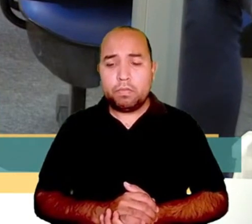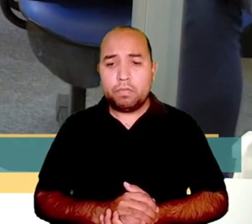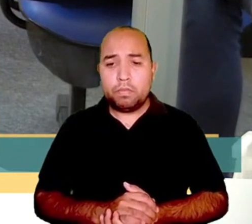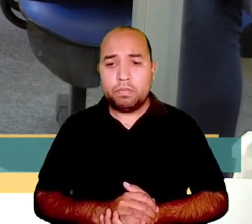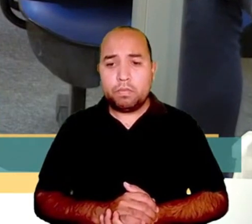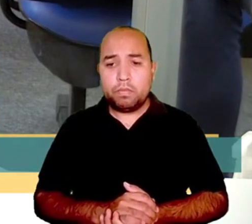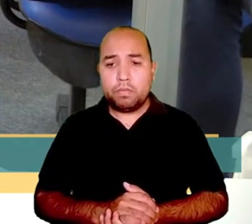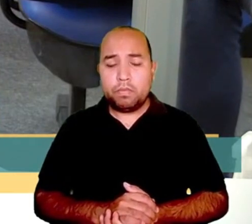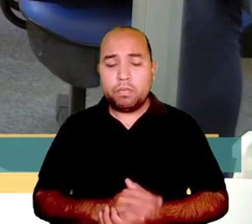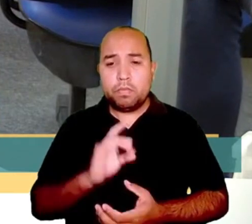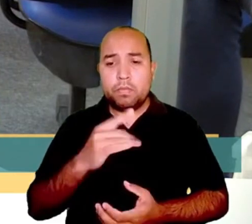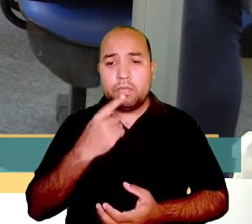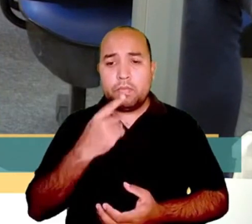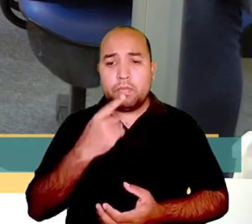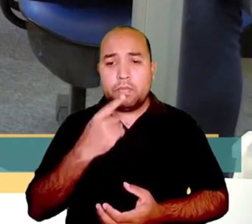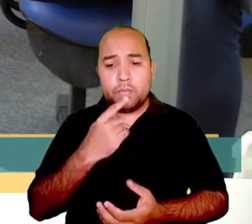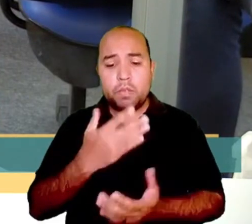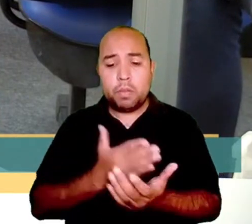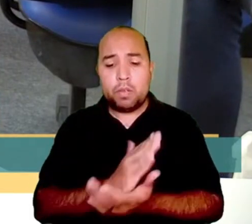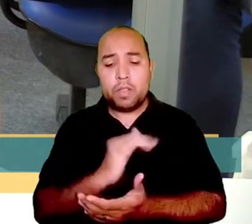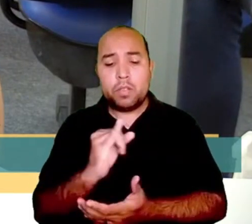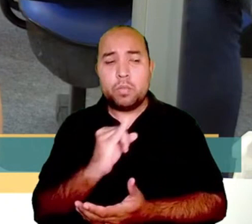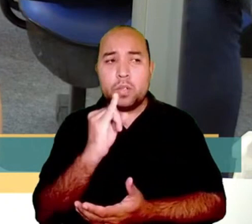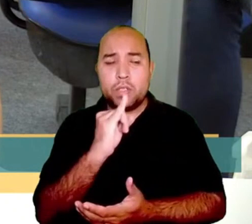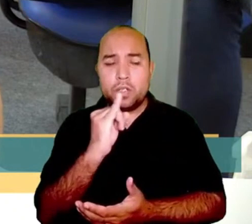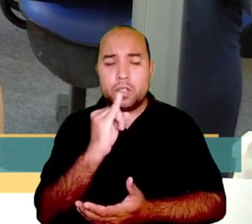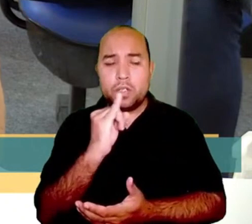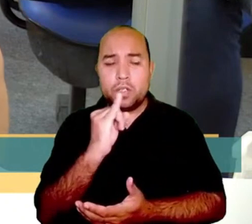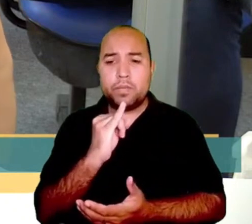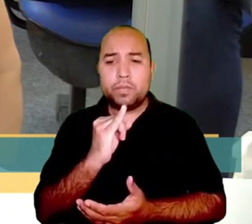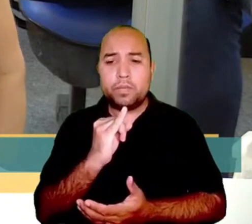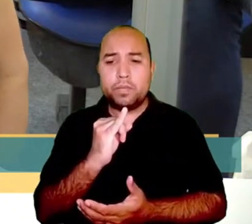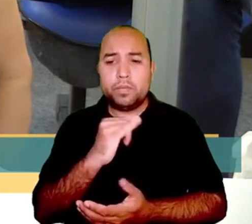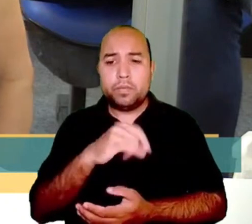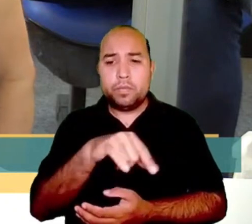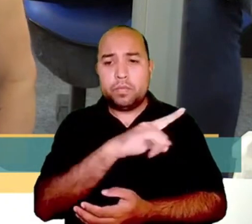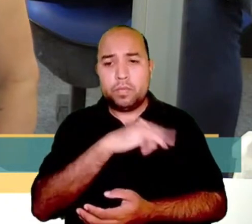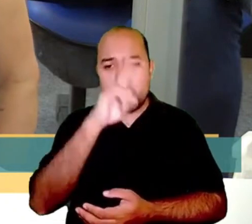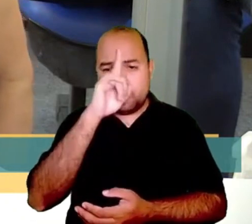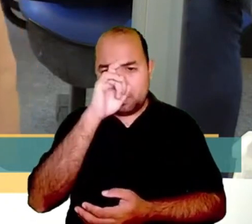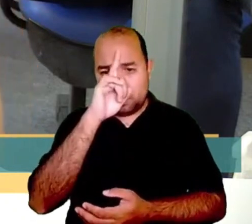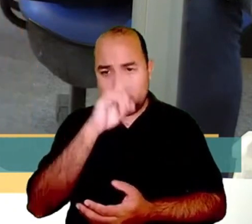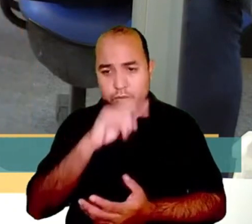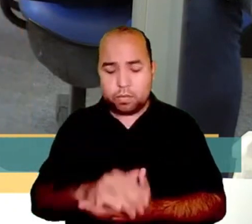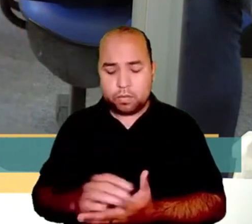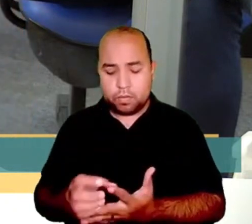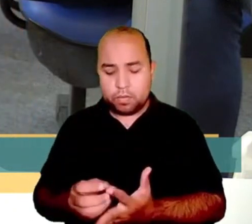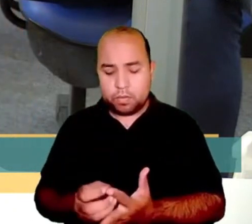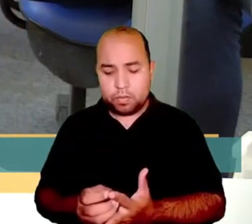apenas dizendo que foi uma aprovação importante, importantíssima para os nossos hospitais. Obrigada,